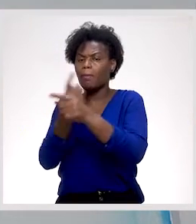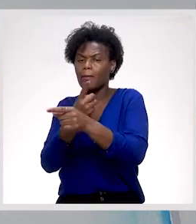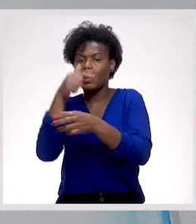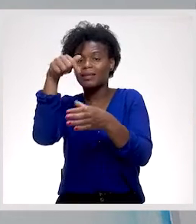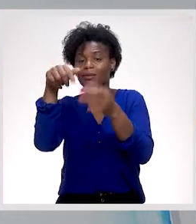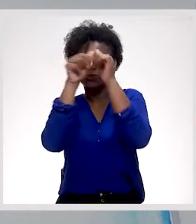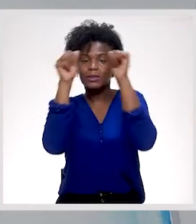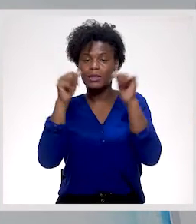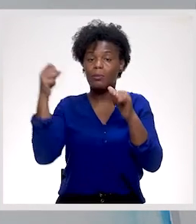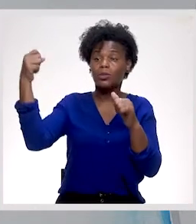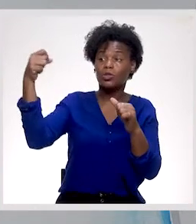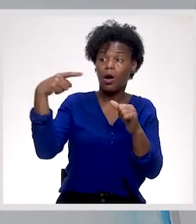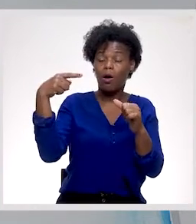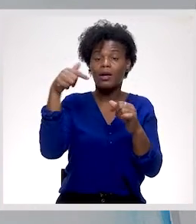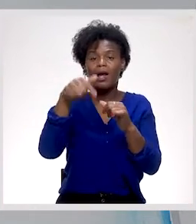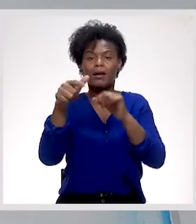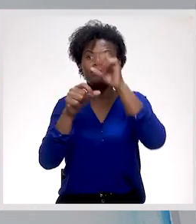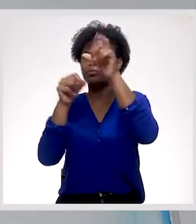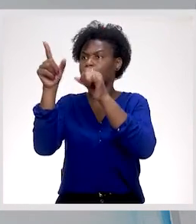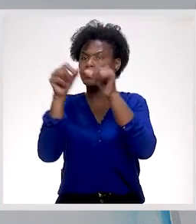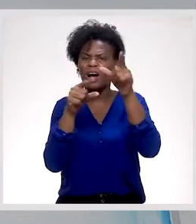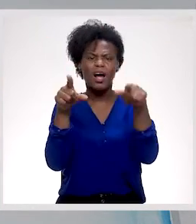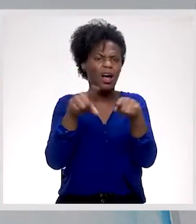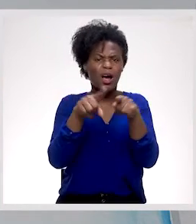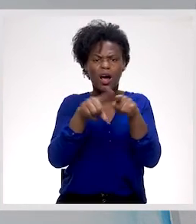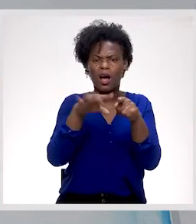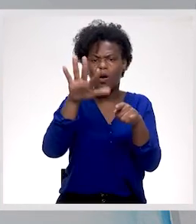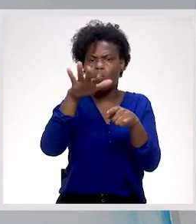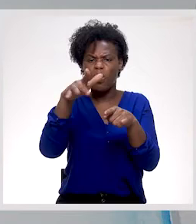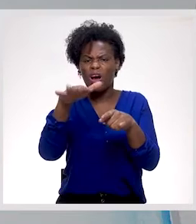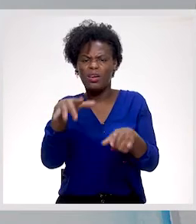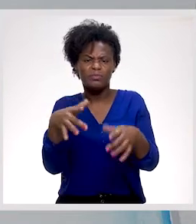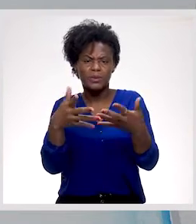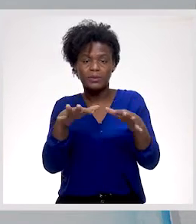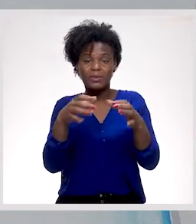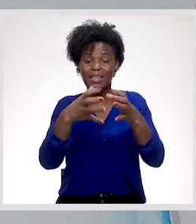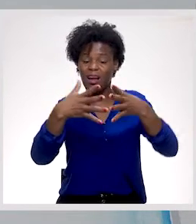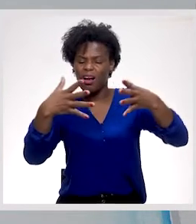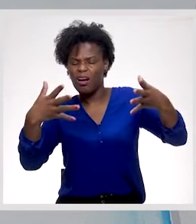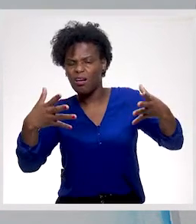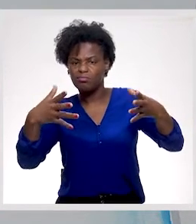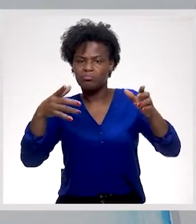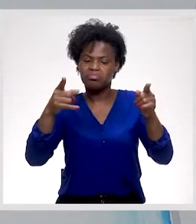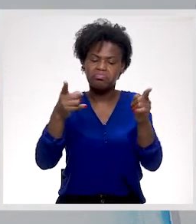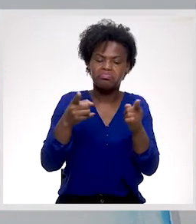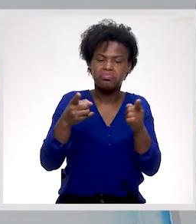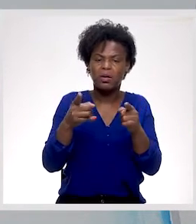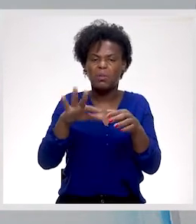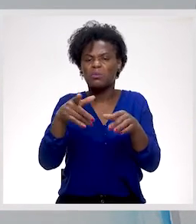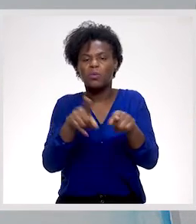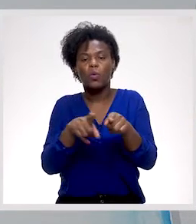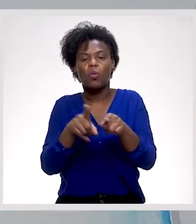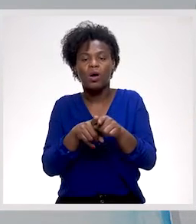esses astros tinham características e diâmetros semelhantes ao